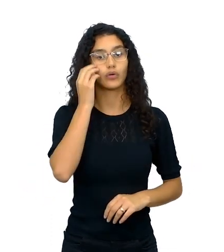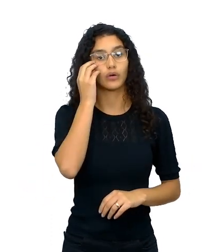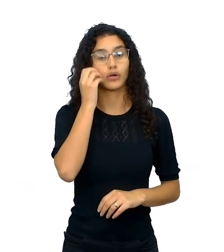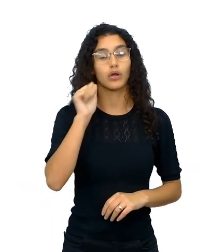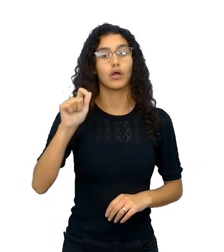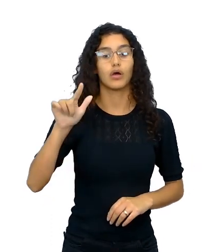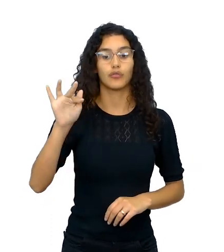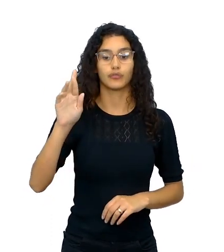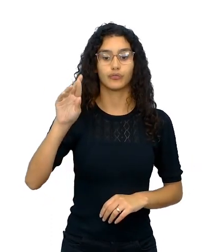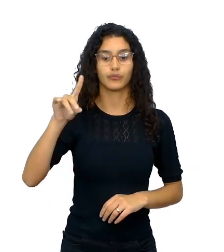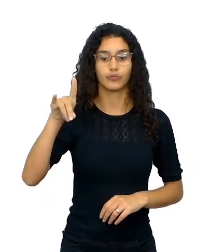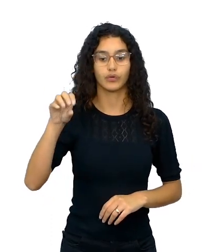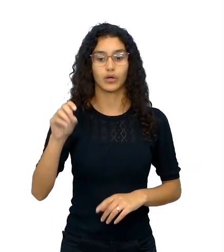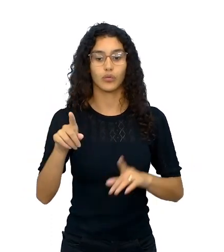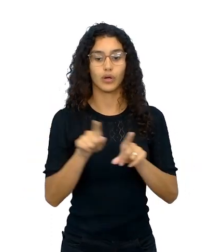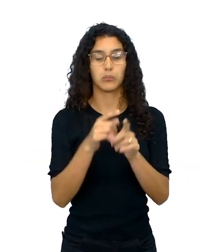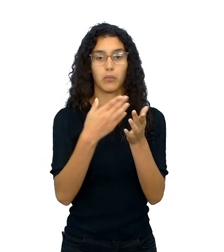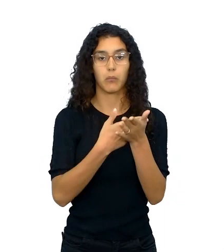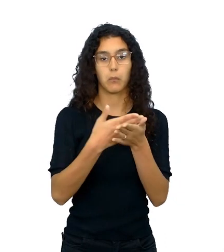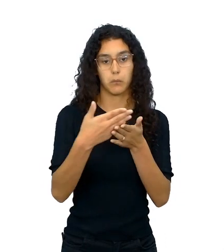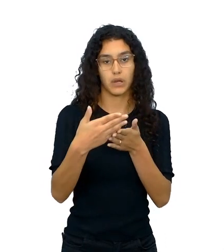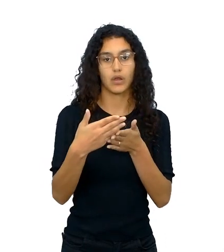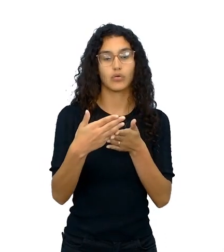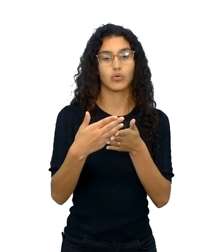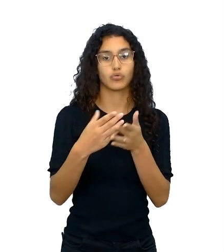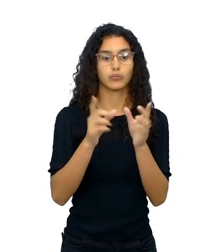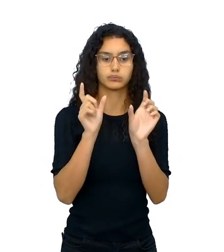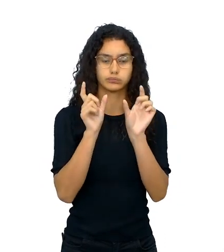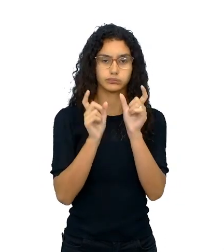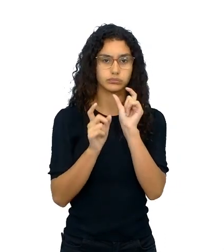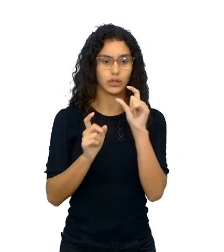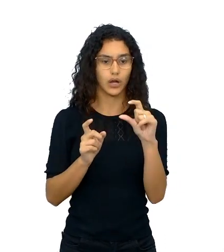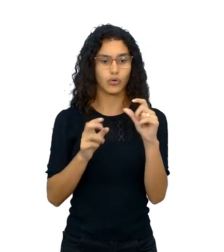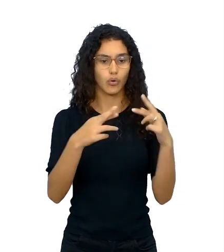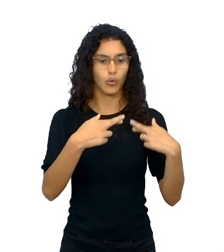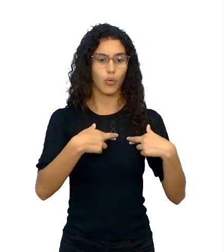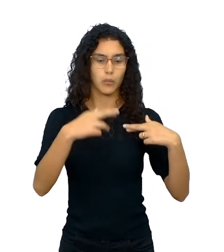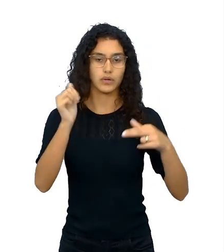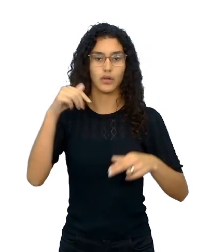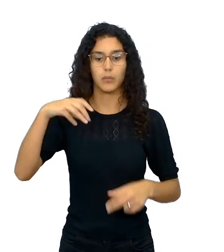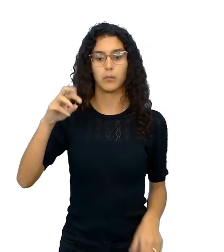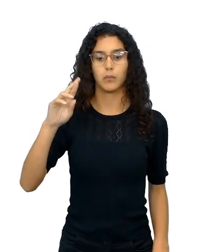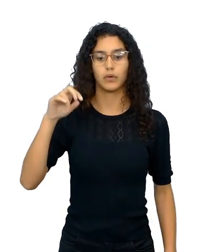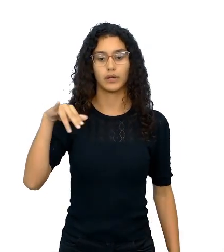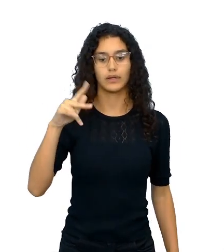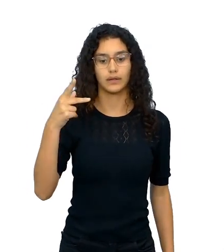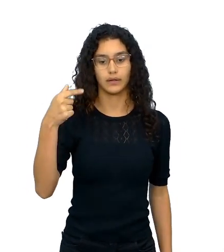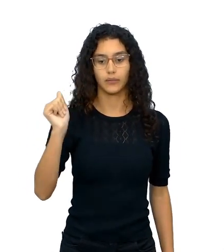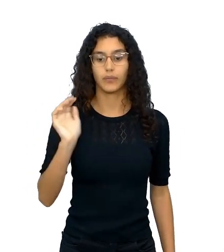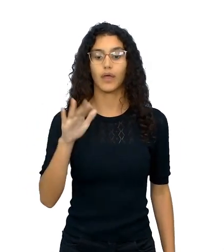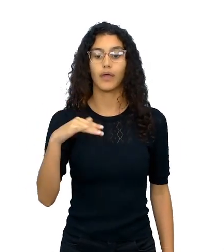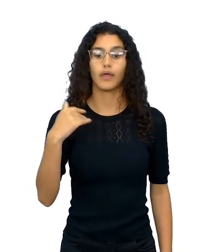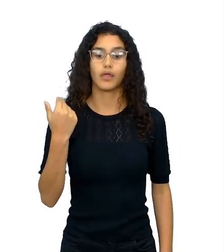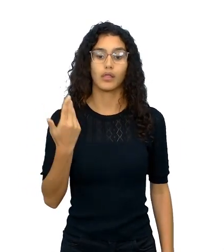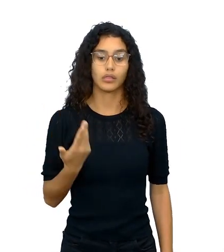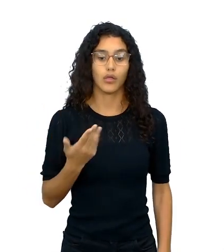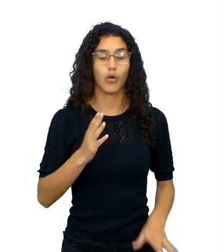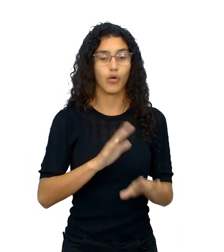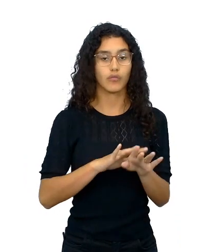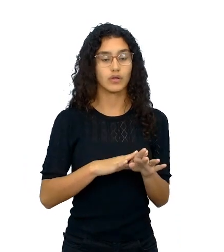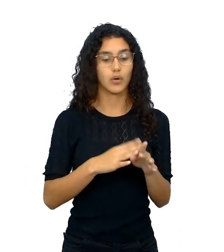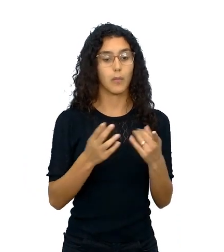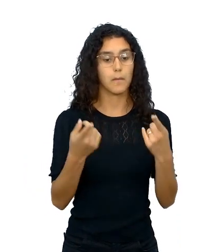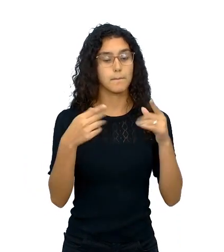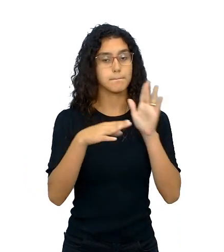Bozzi e o início, né, de um trecho do romance A Moreninha. Então, a partir disso, fazer o comando